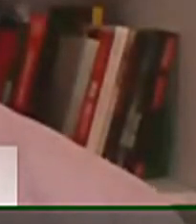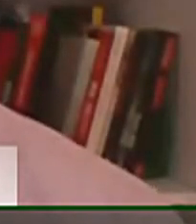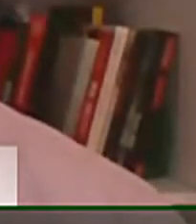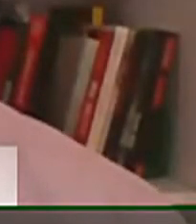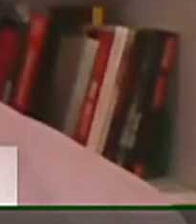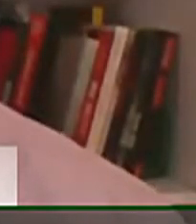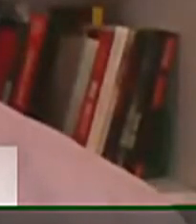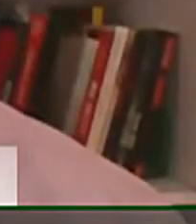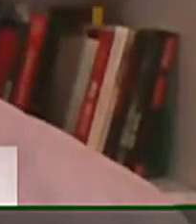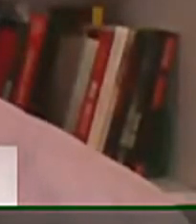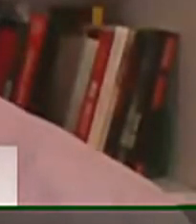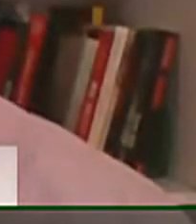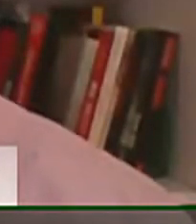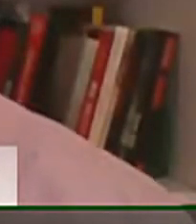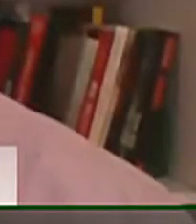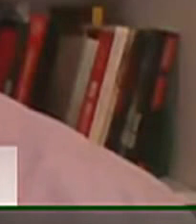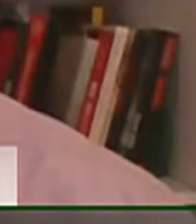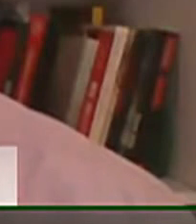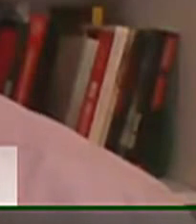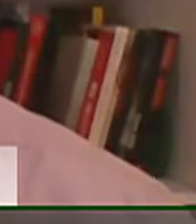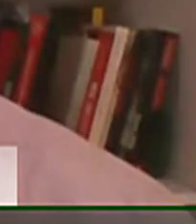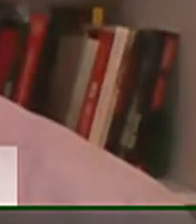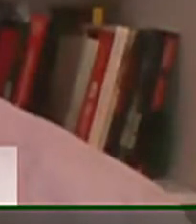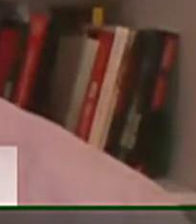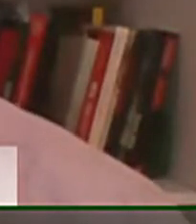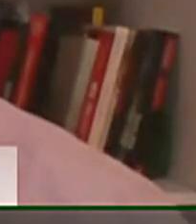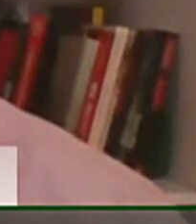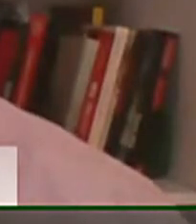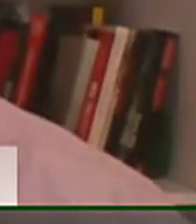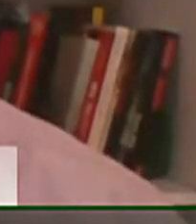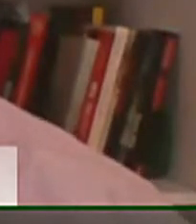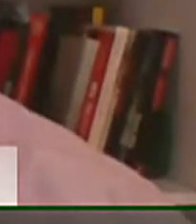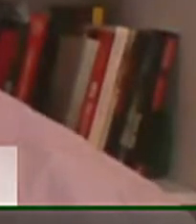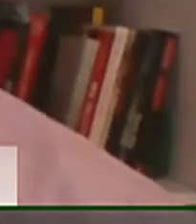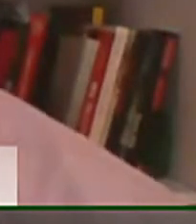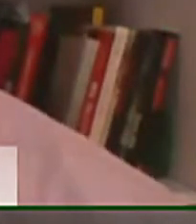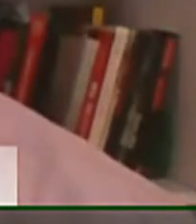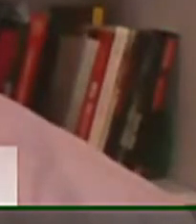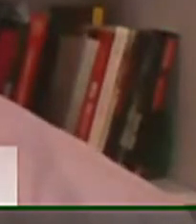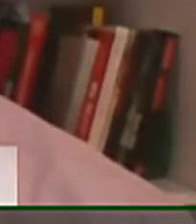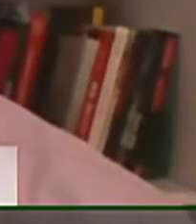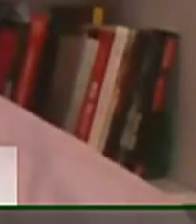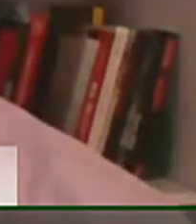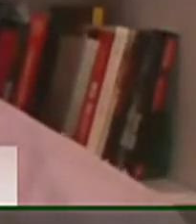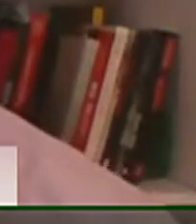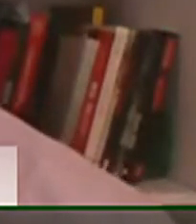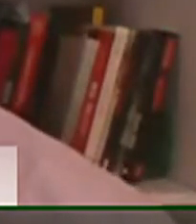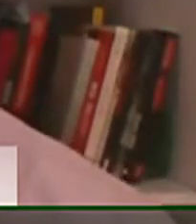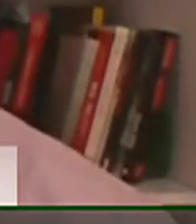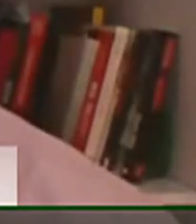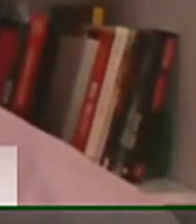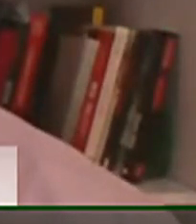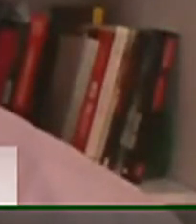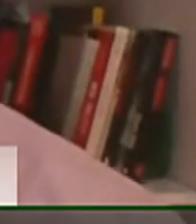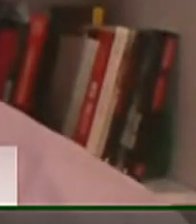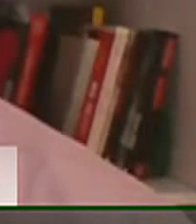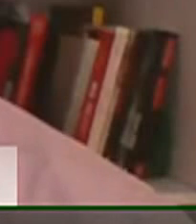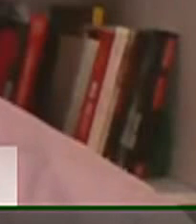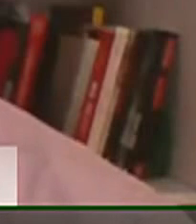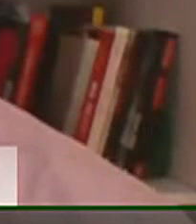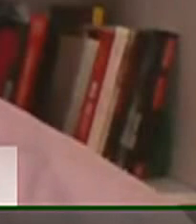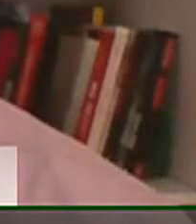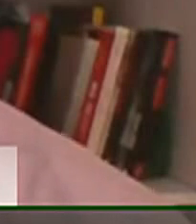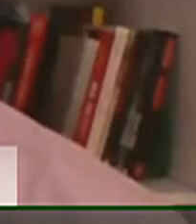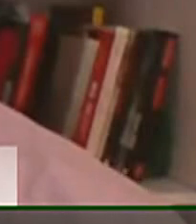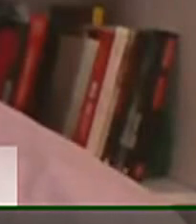Fechar a CETEC pode ser considerado um erro estratégico e também um desperdício do dinheiro público,